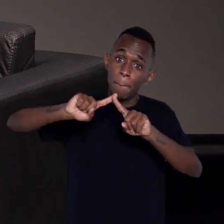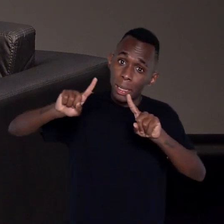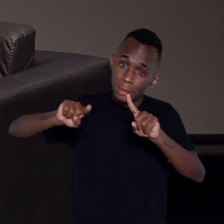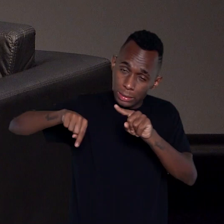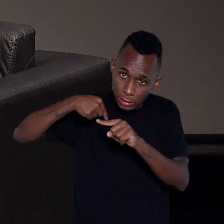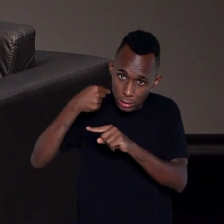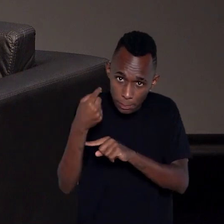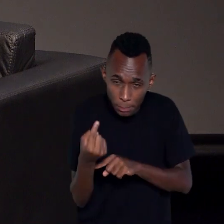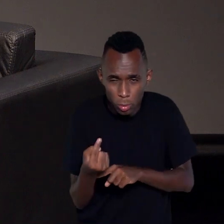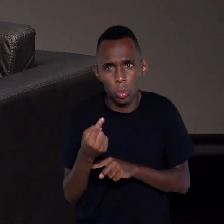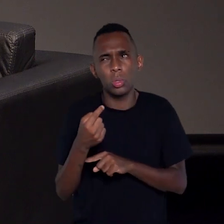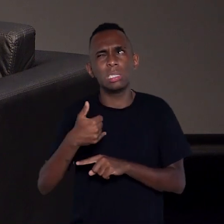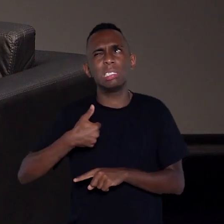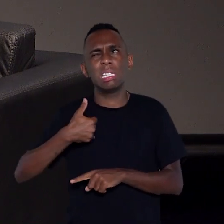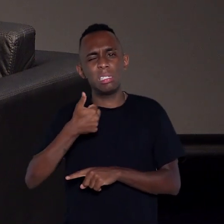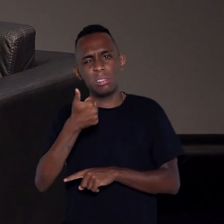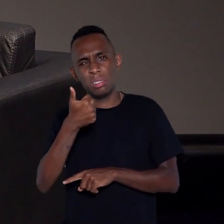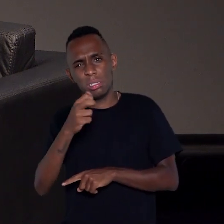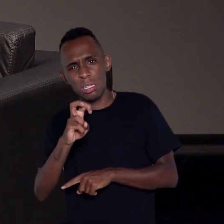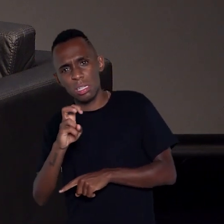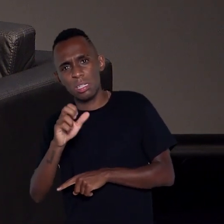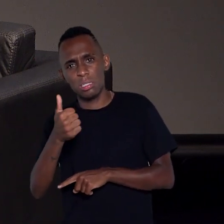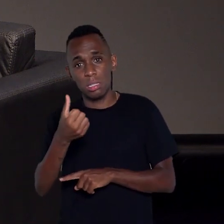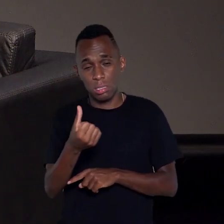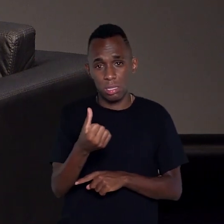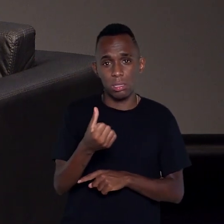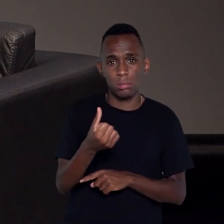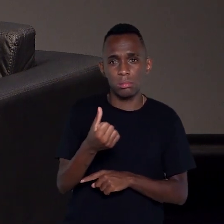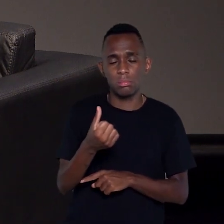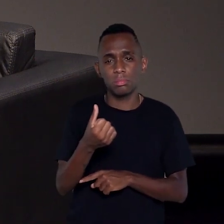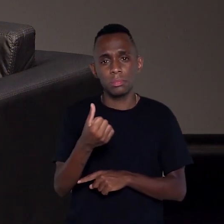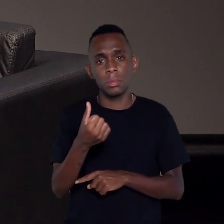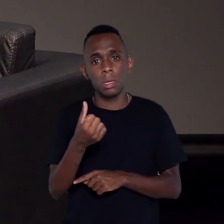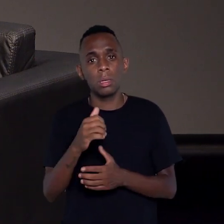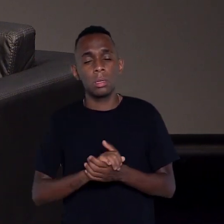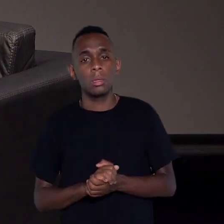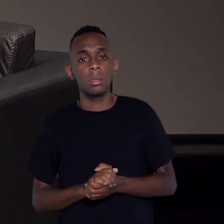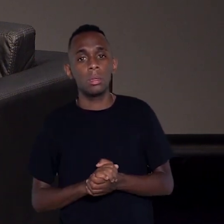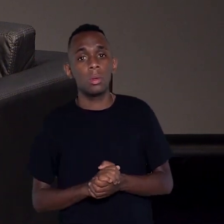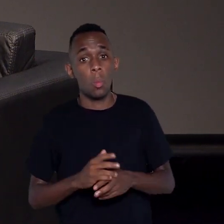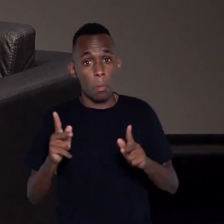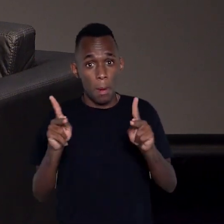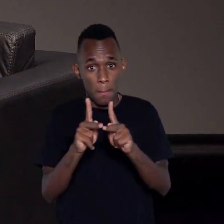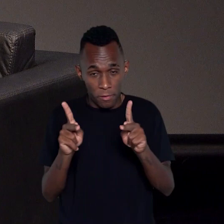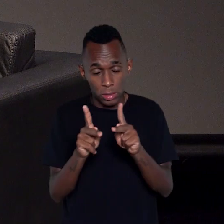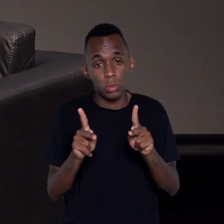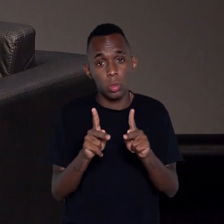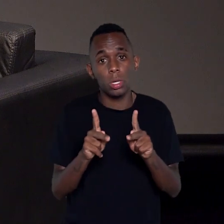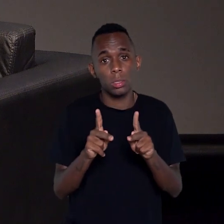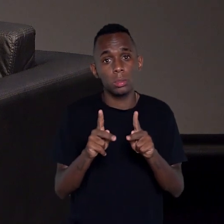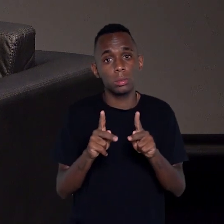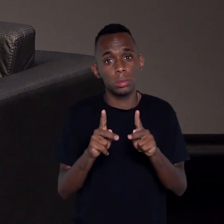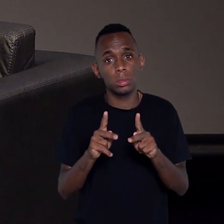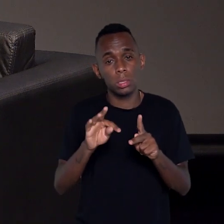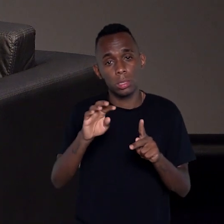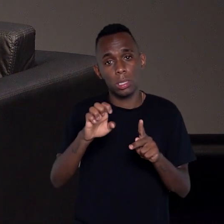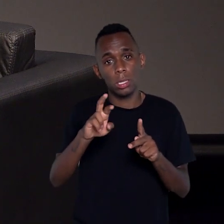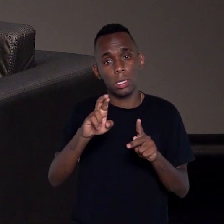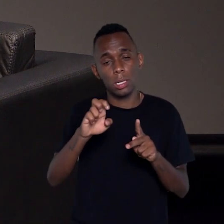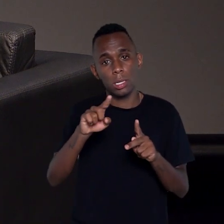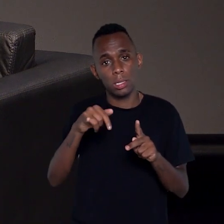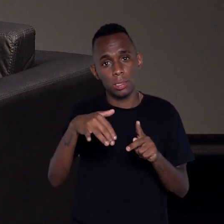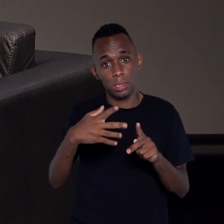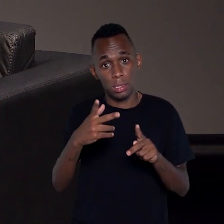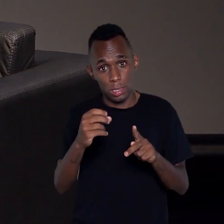mais tarde, eu deveria ter uns 15 a 16 anos, 15 anos, uma professora